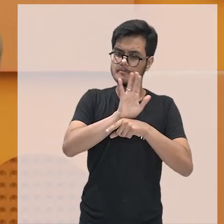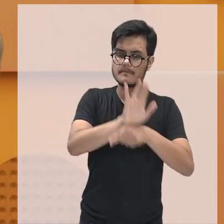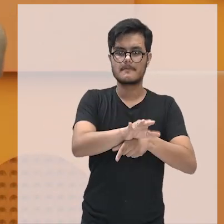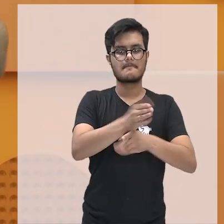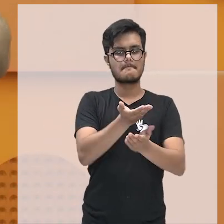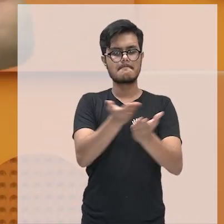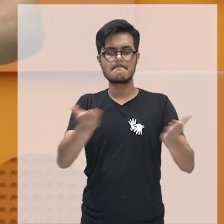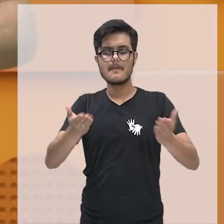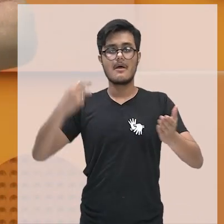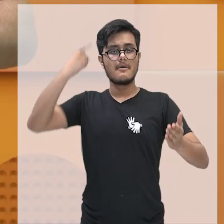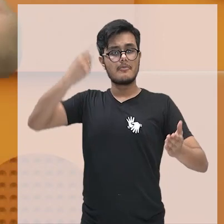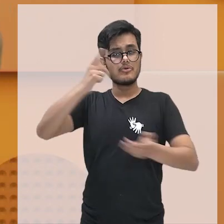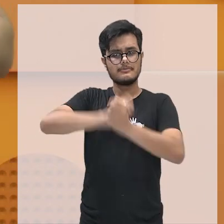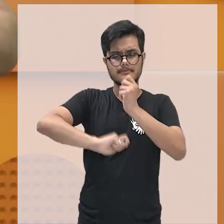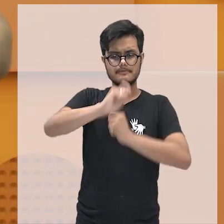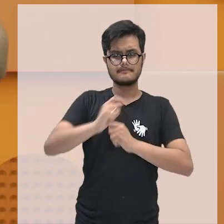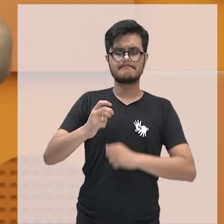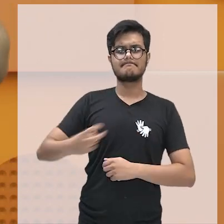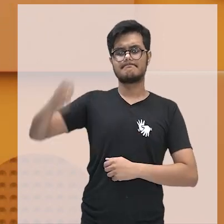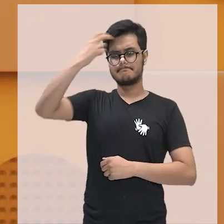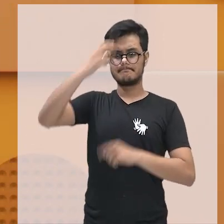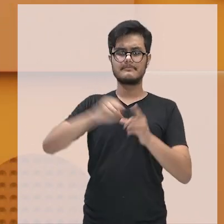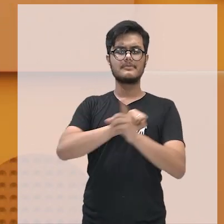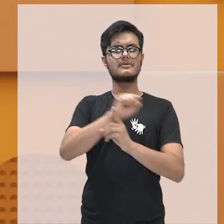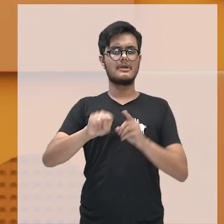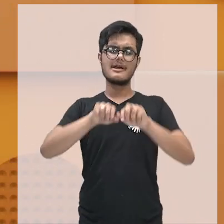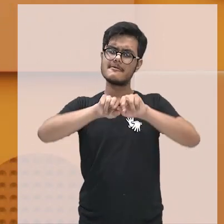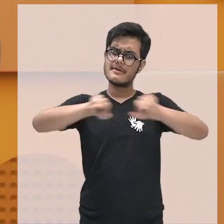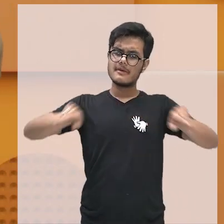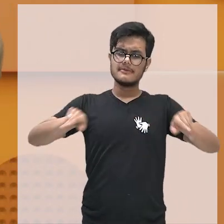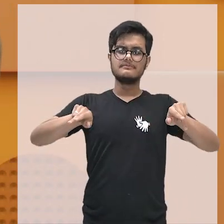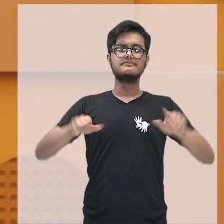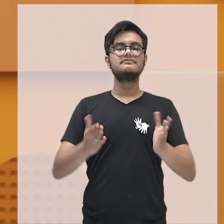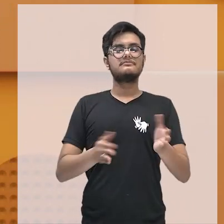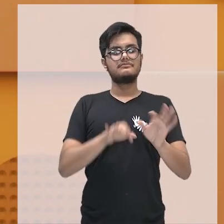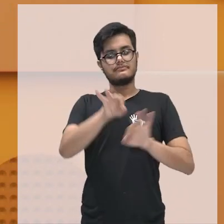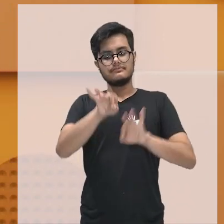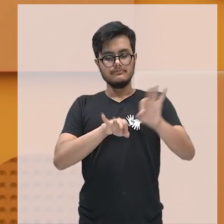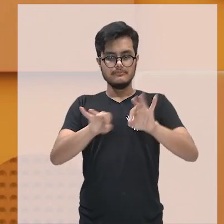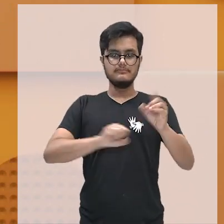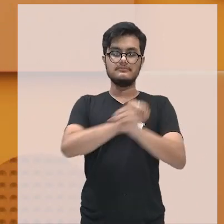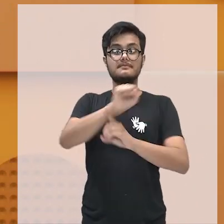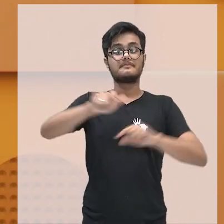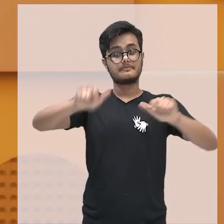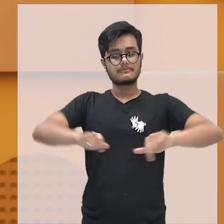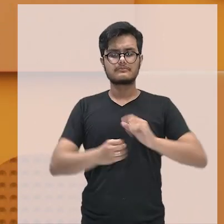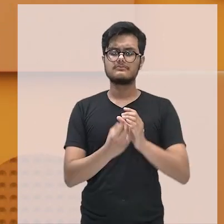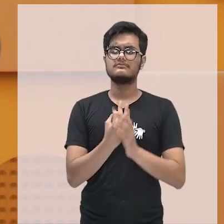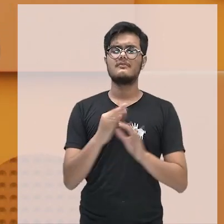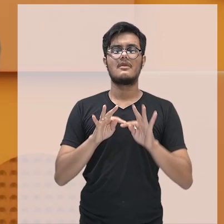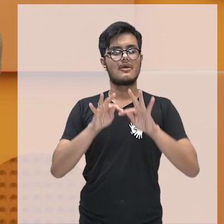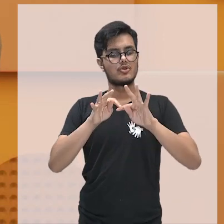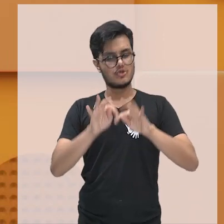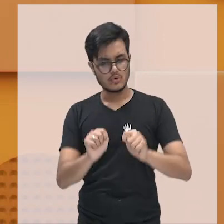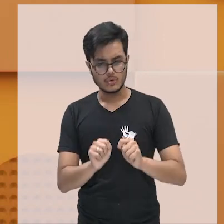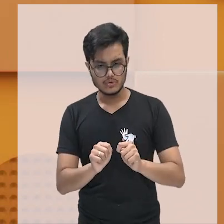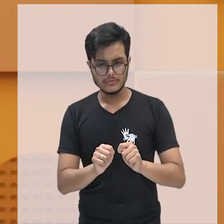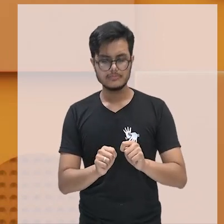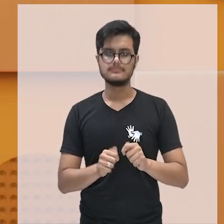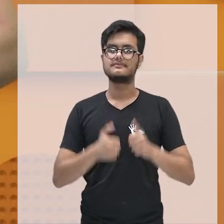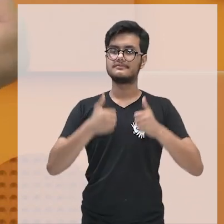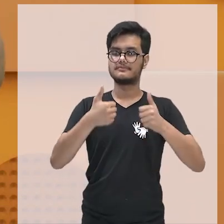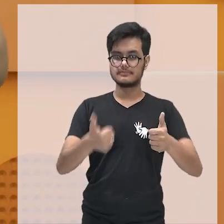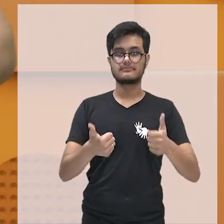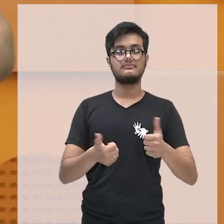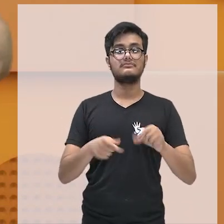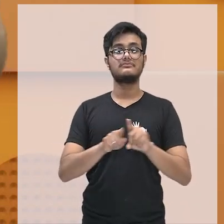estrutura política econômica social vai moldar a sociedade romana naquele período vai moldar a sociedade da cidade Romana naquele